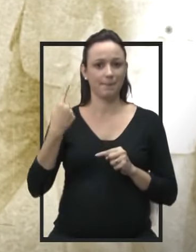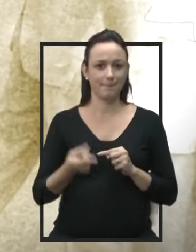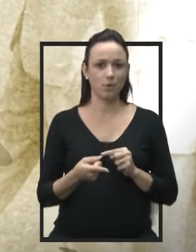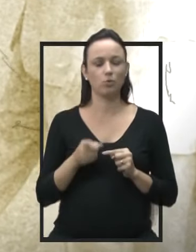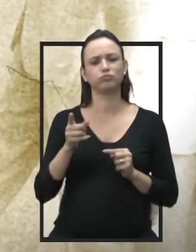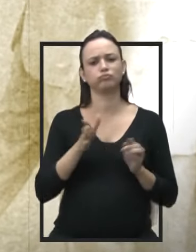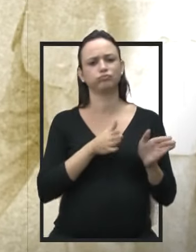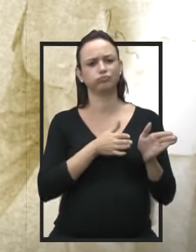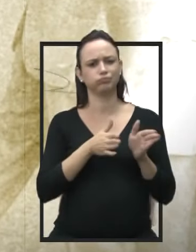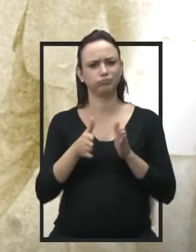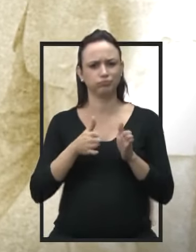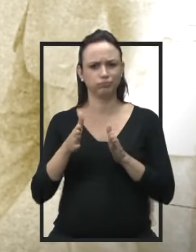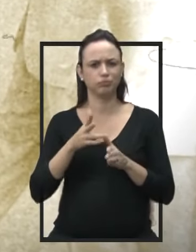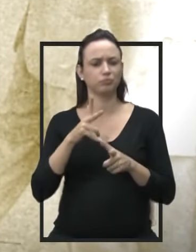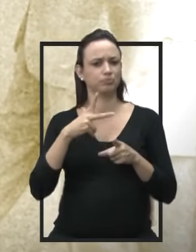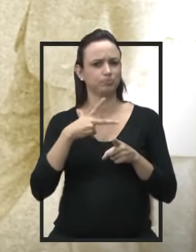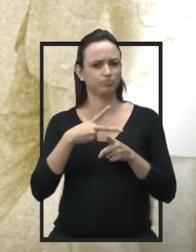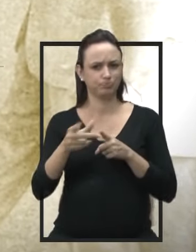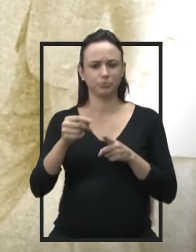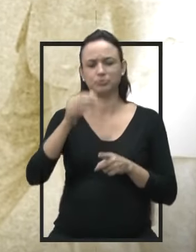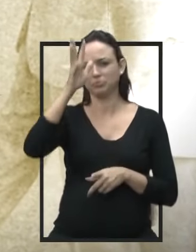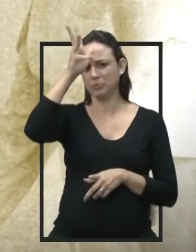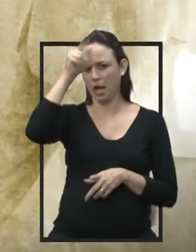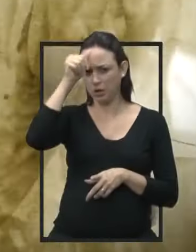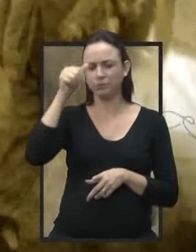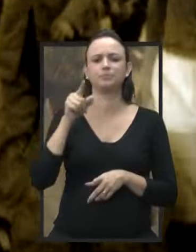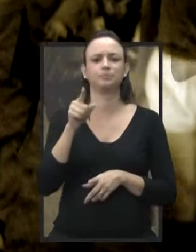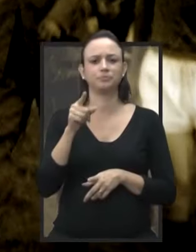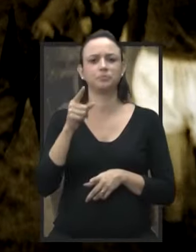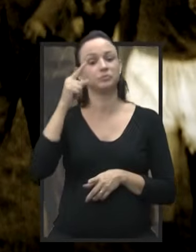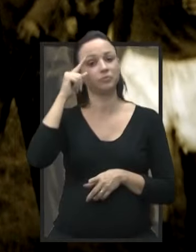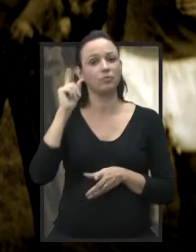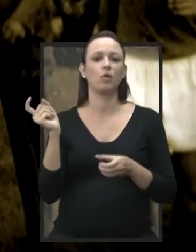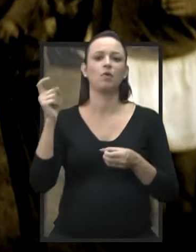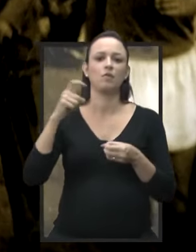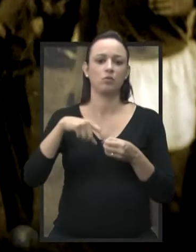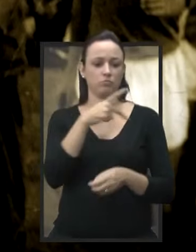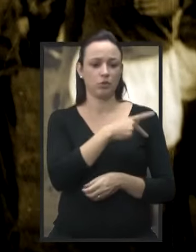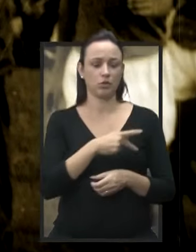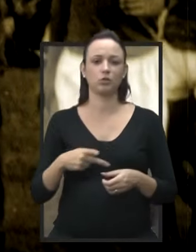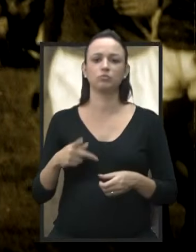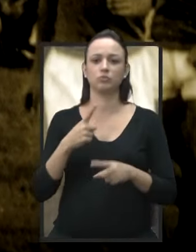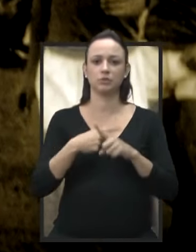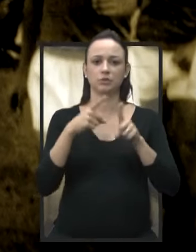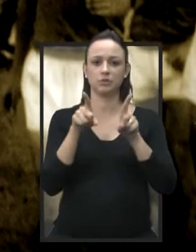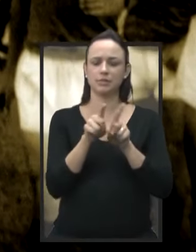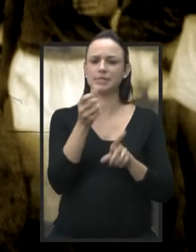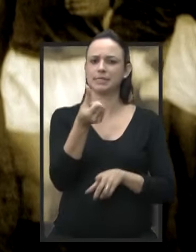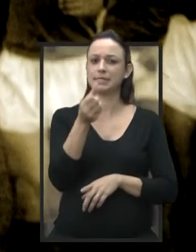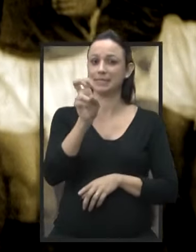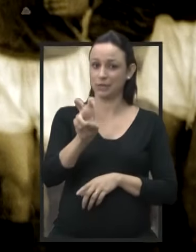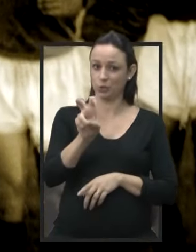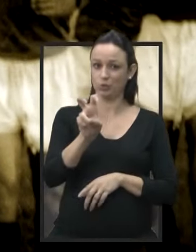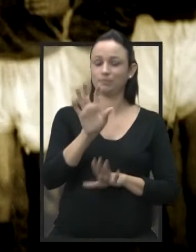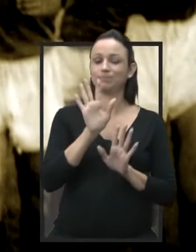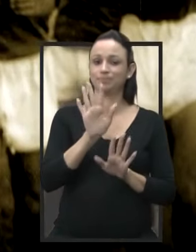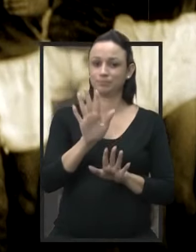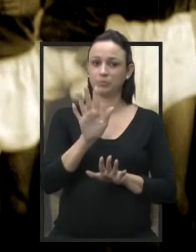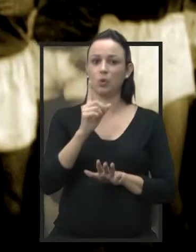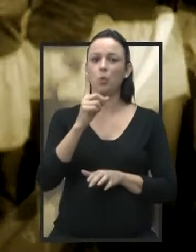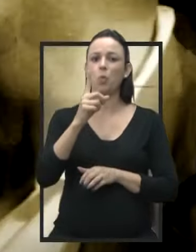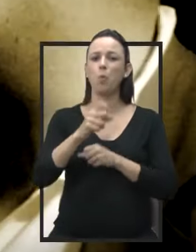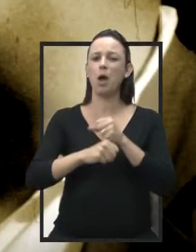Depois dessa fase vitoriosa do Galo, Zezinho Magalhães ainda voltou à presidência do 15 em 65,